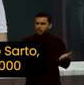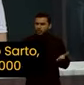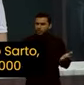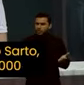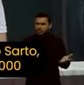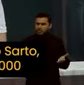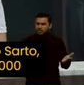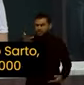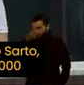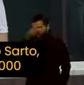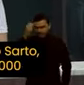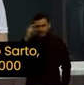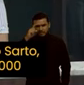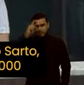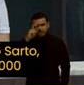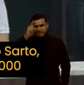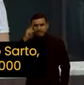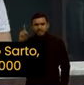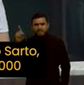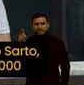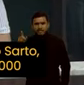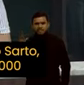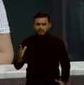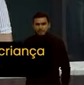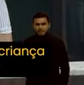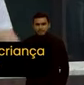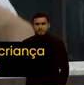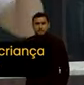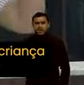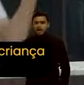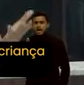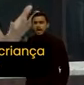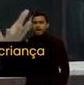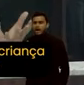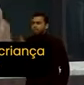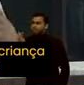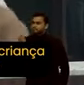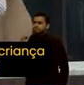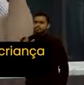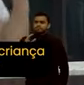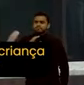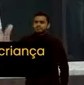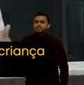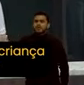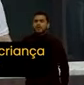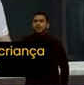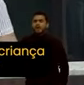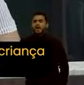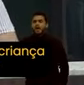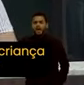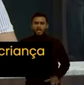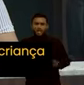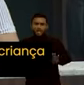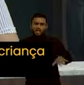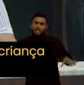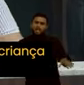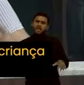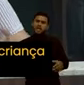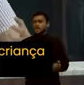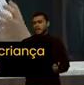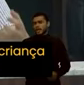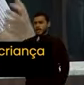sucessor, o prefeito Sarto, vem gastando mais de 30 mil para falar sobre o que seria uma criança